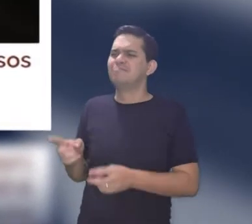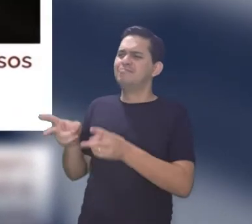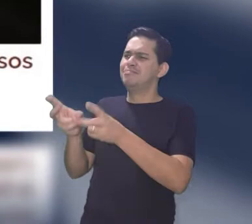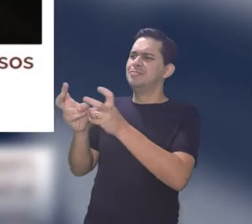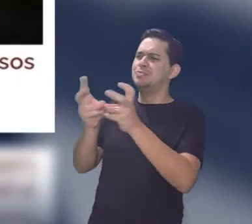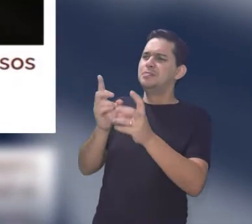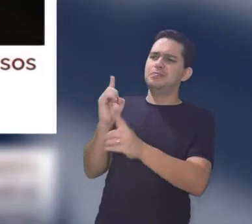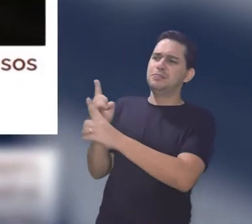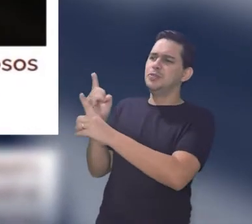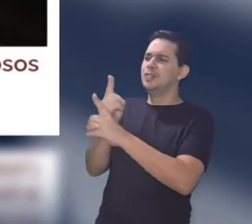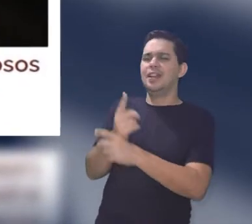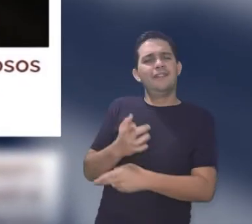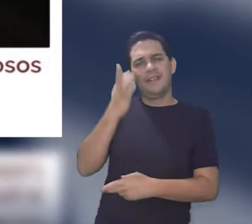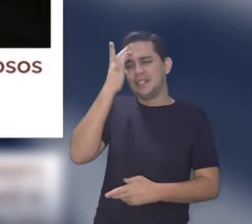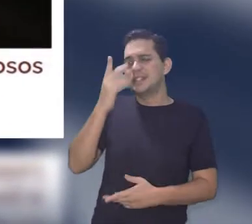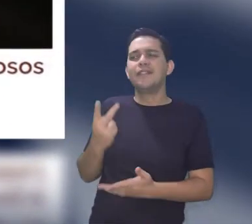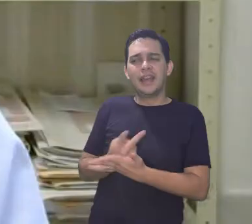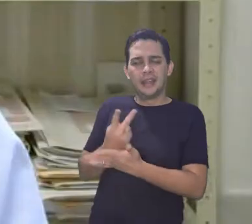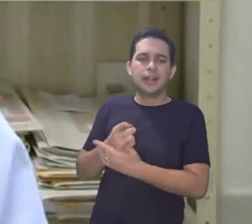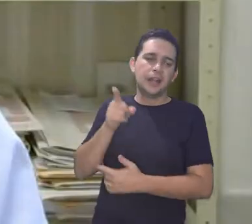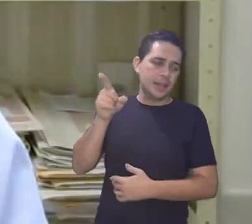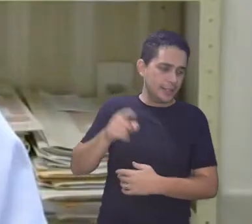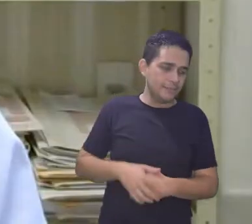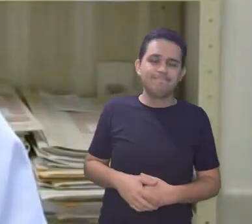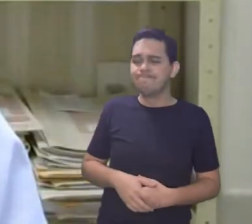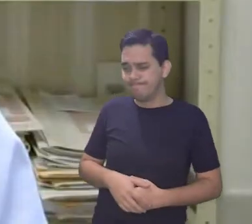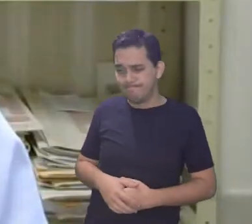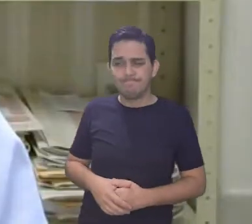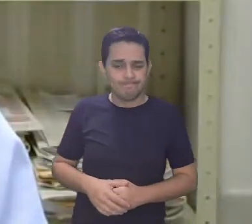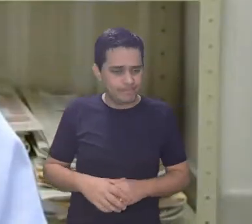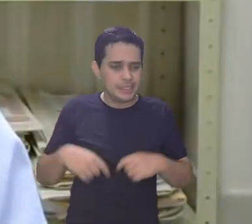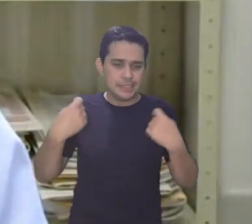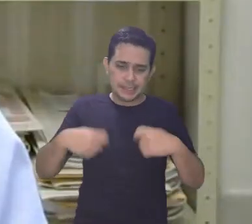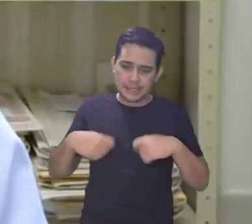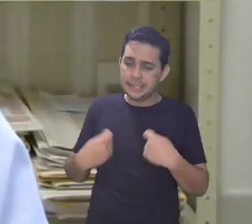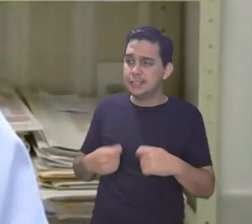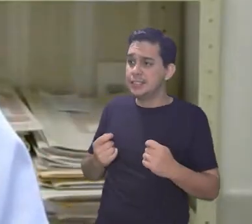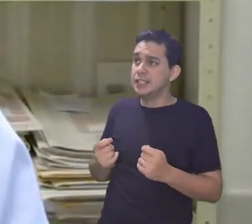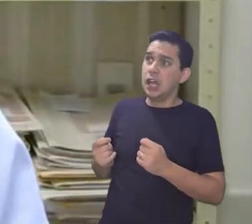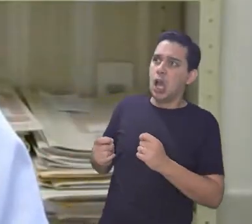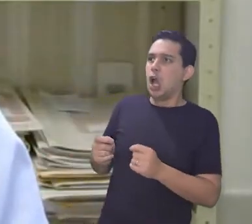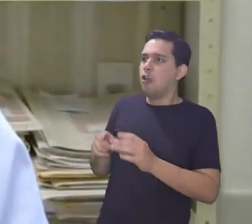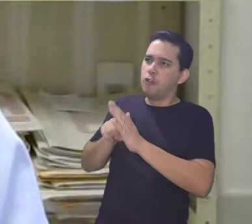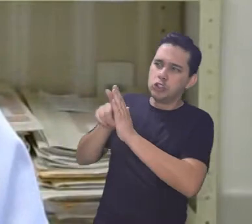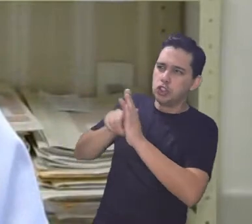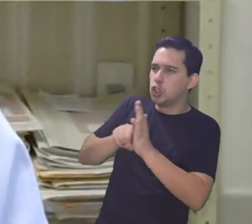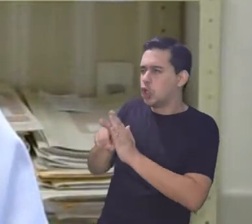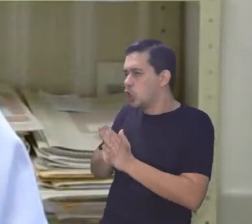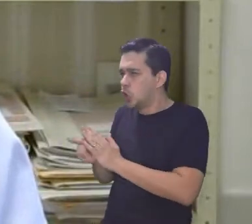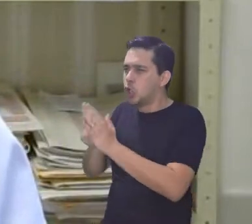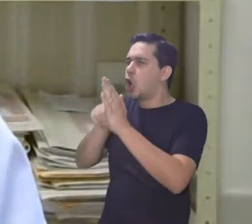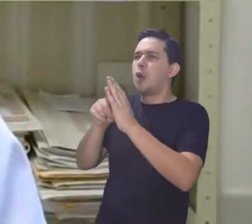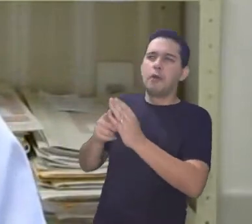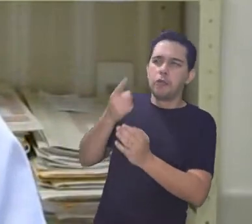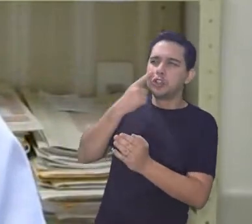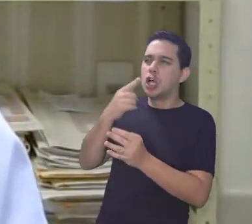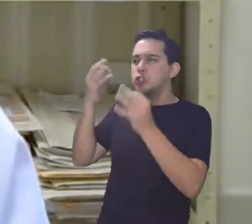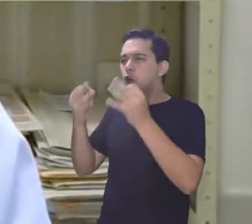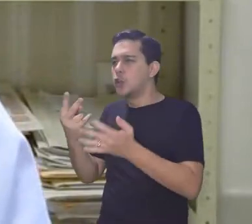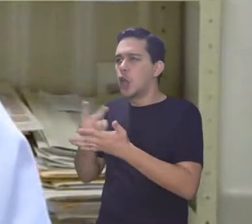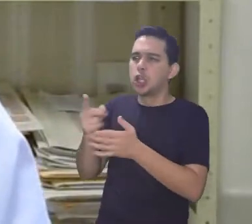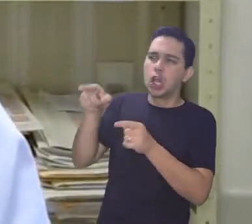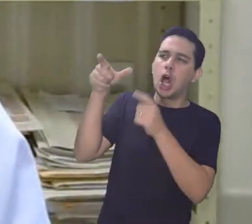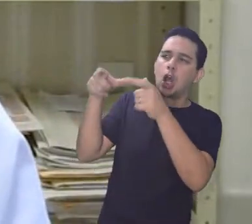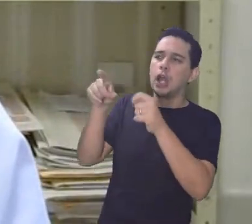precário, a equipe é quase nenhuma, então assim, não precisa muito, uma investigação muito profunda para perceber